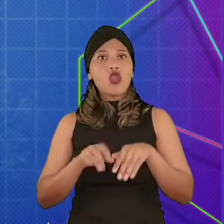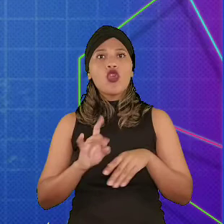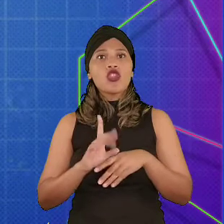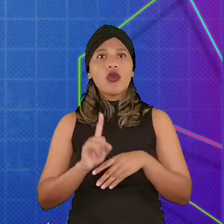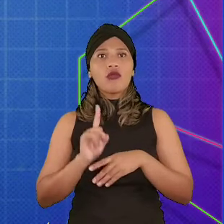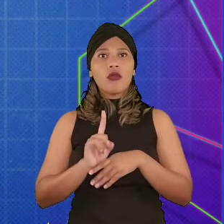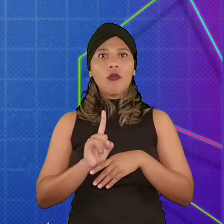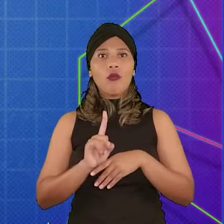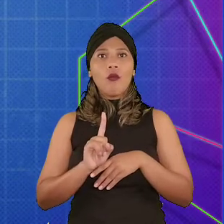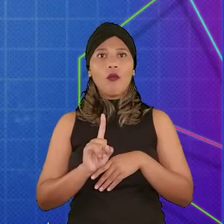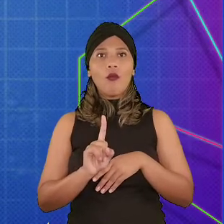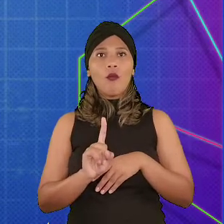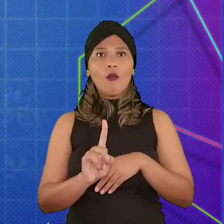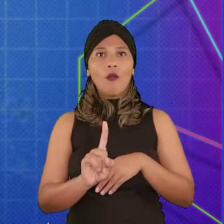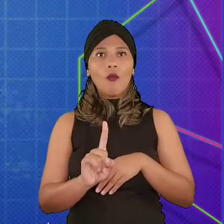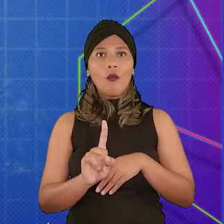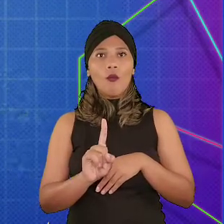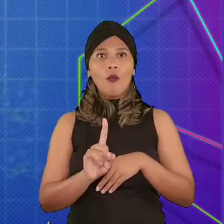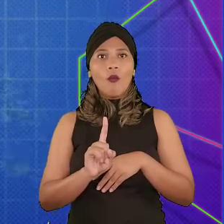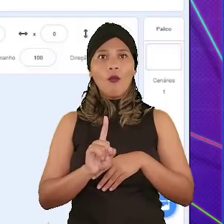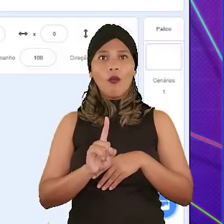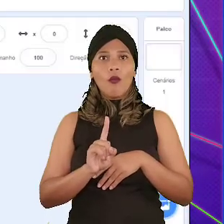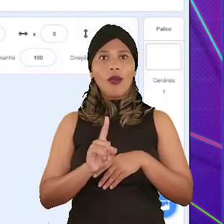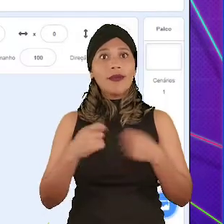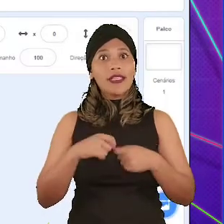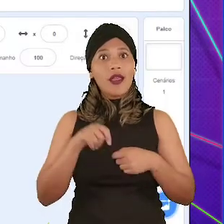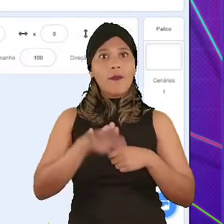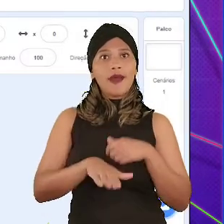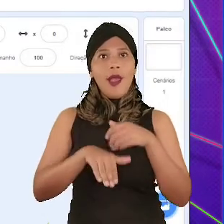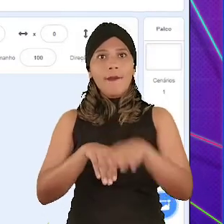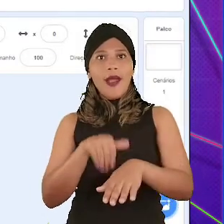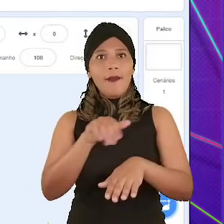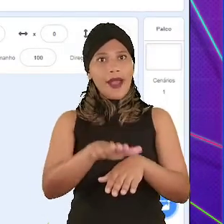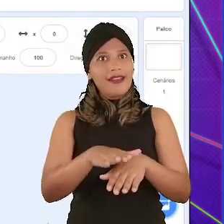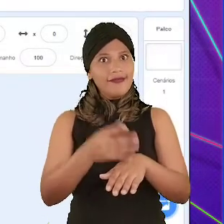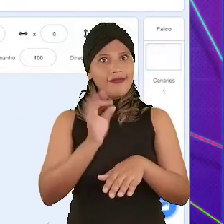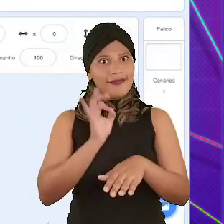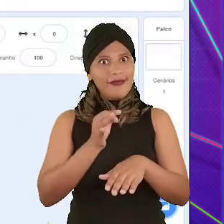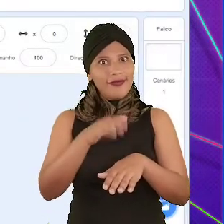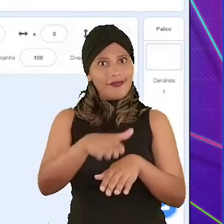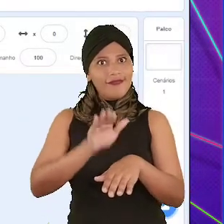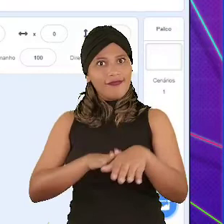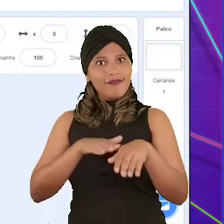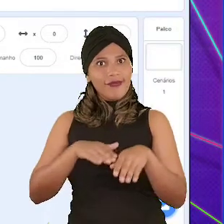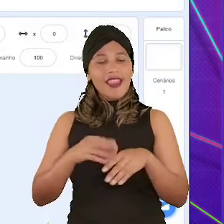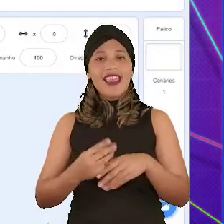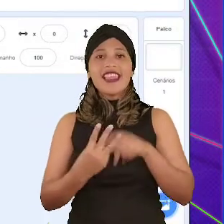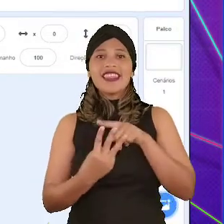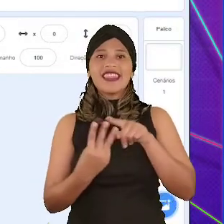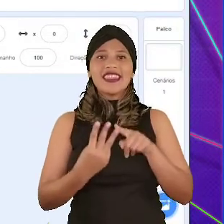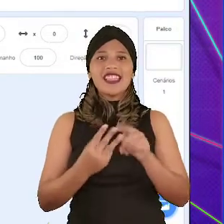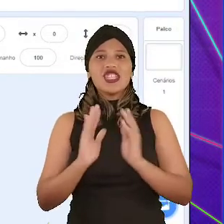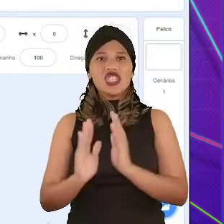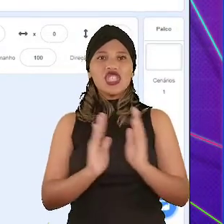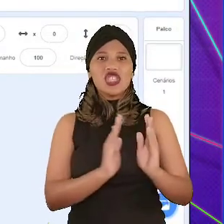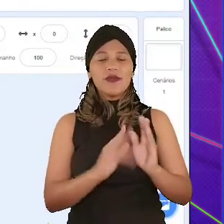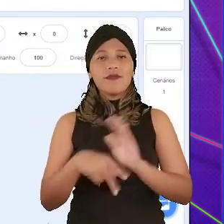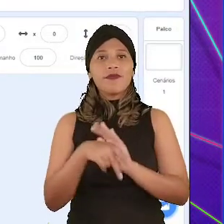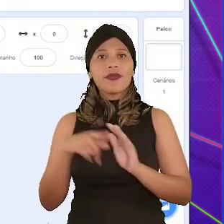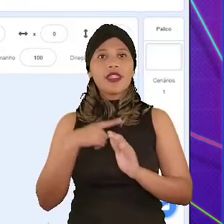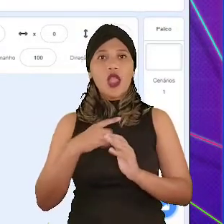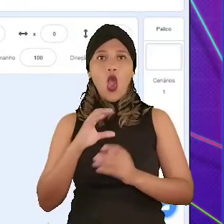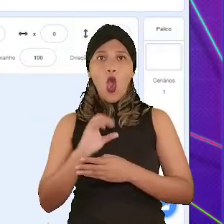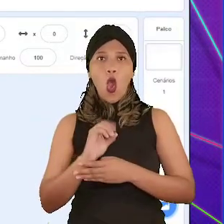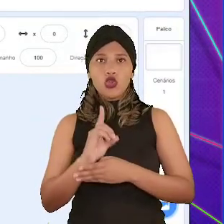e não só se arranja para os lados como nosso código anterior fez na nossa barra lateral esquerda temos na parte superior três